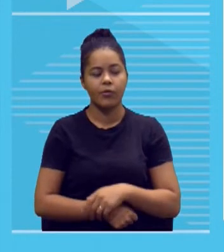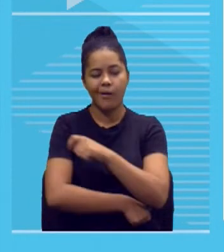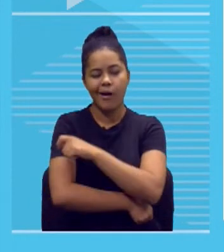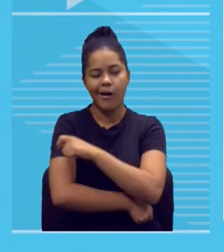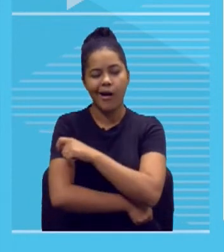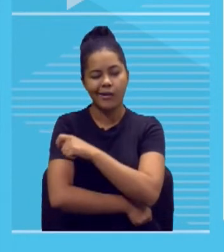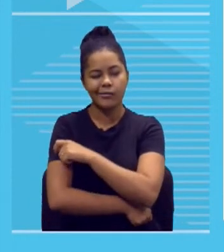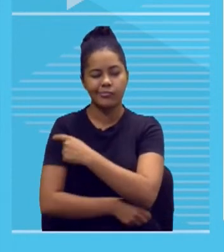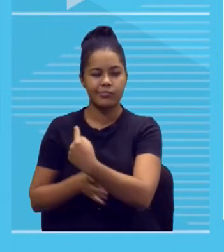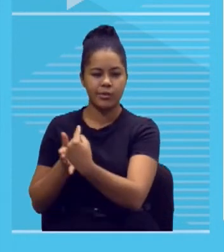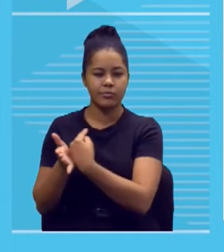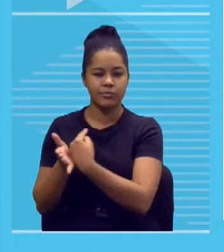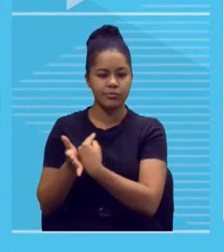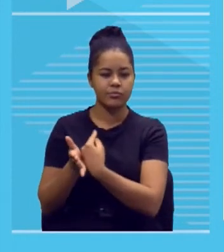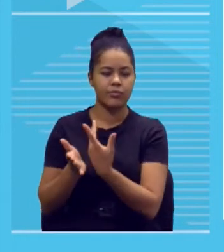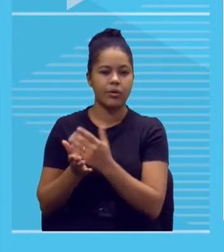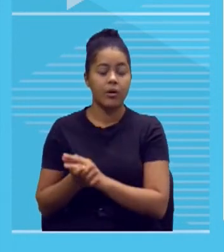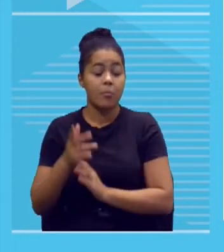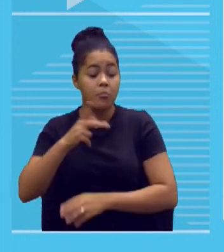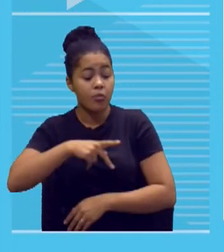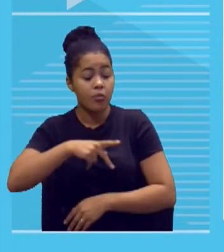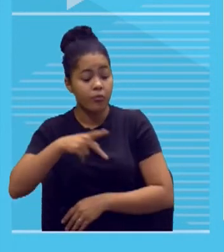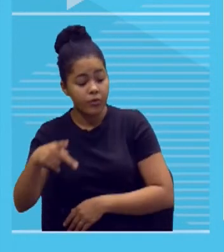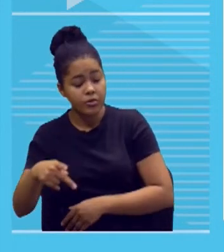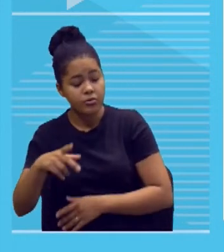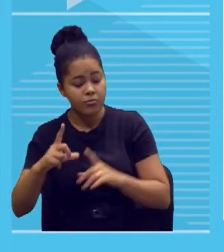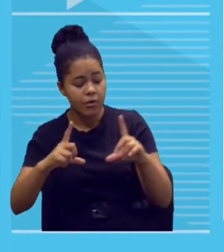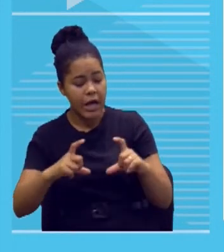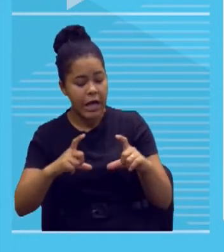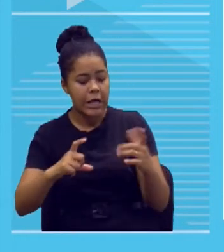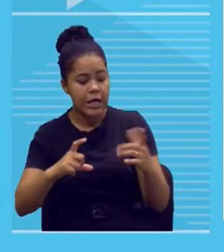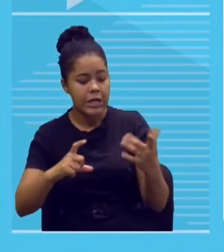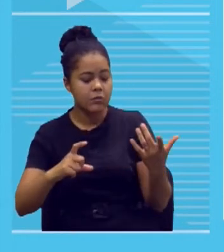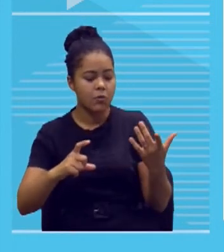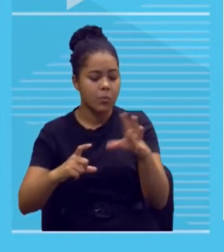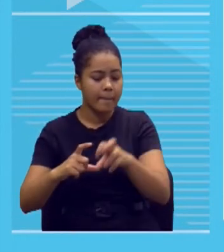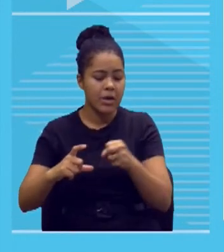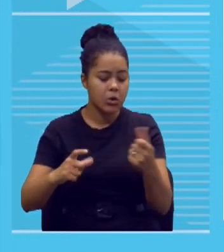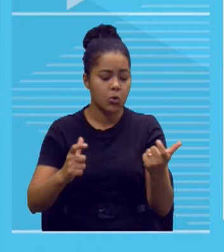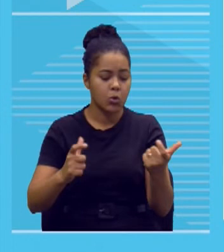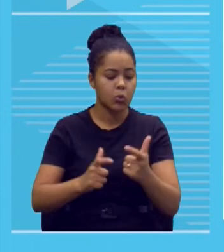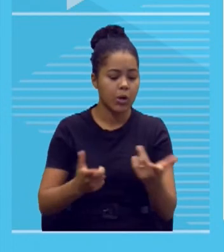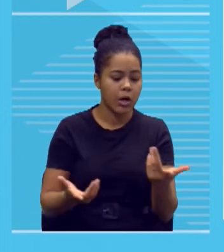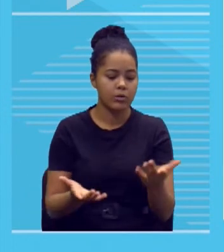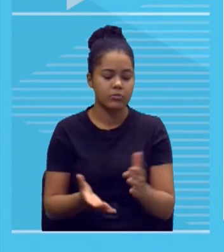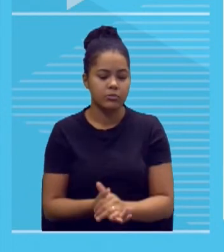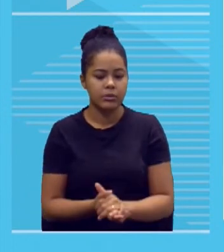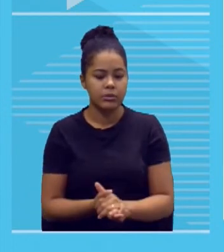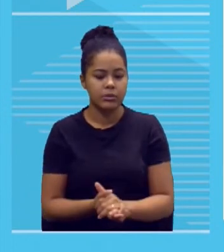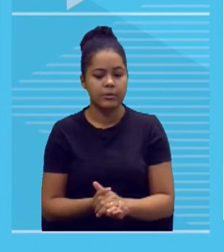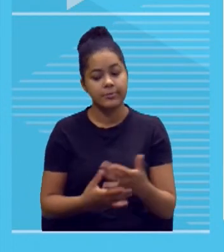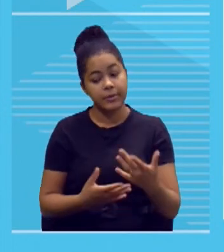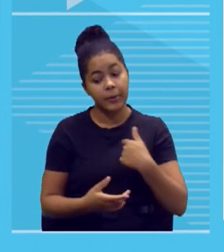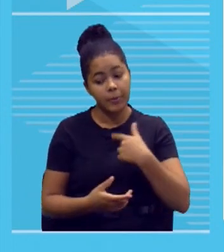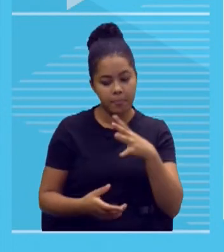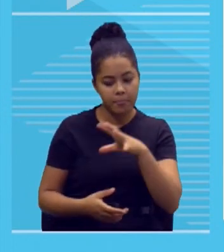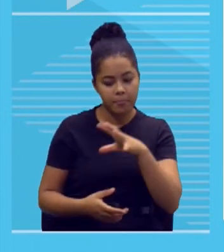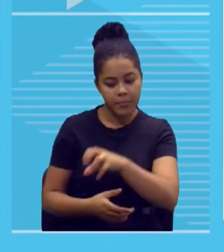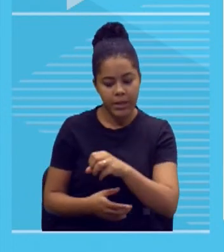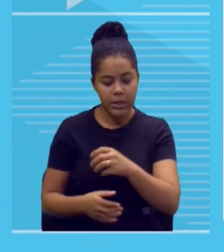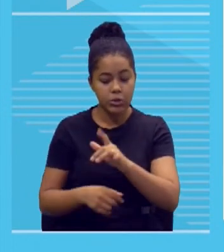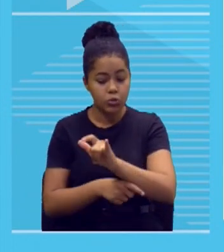Aonde eu pego no Instagram é uma mensagem aí e o seu fica criticando a gente que pega informação do está grande depende